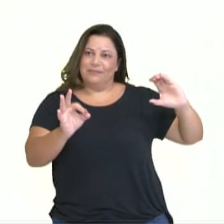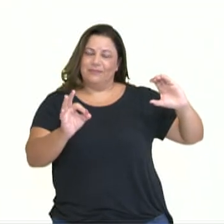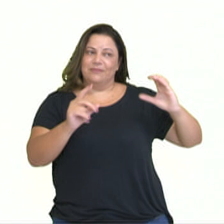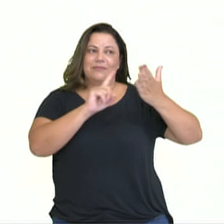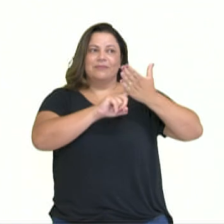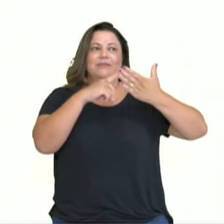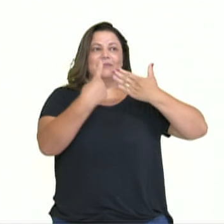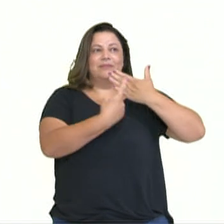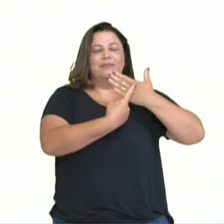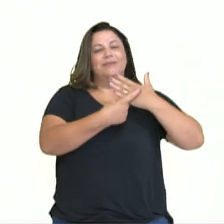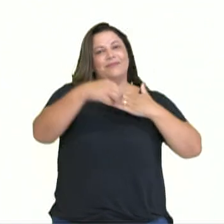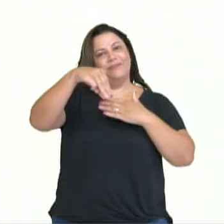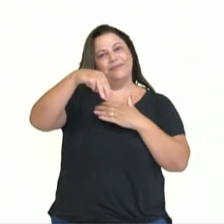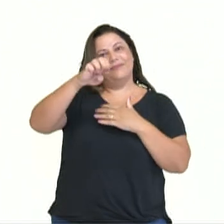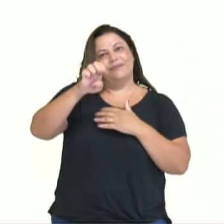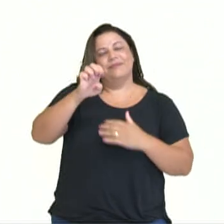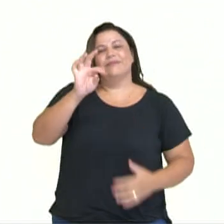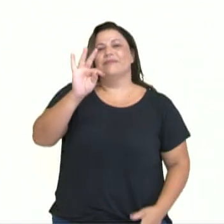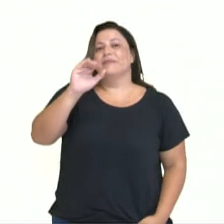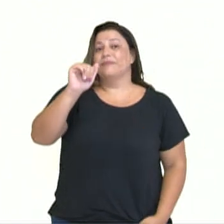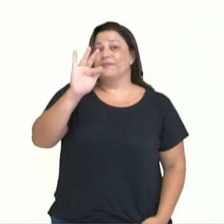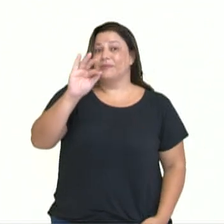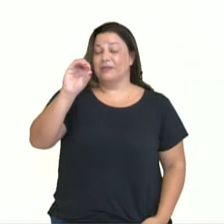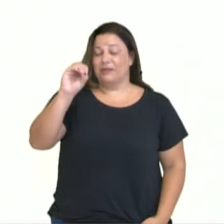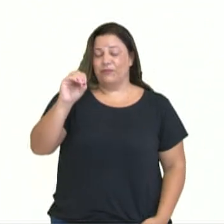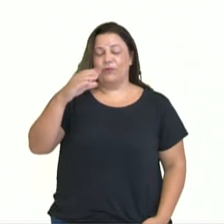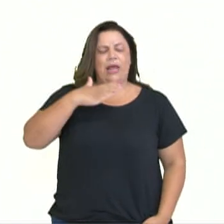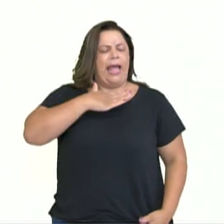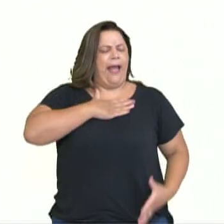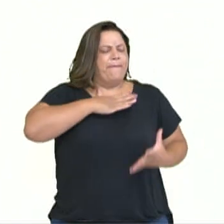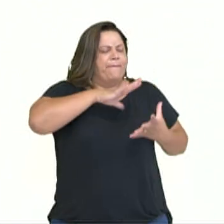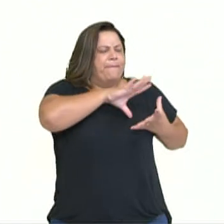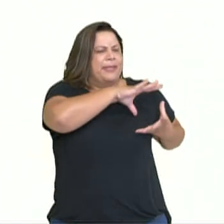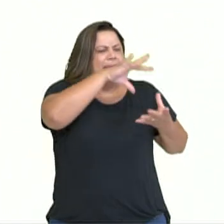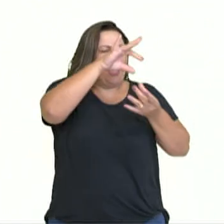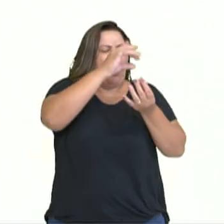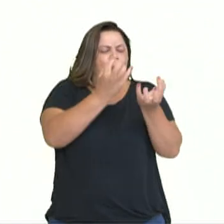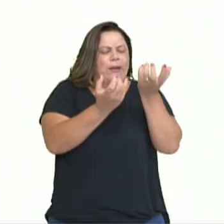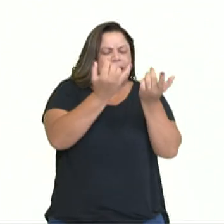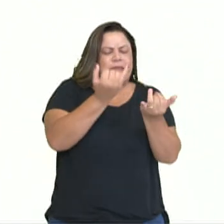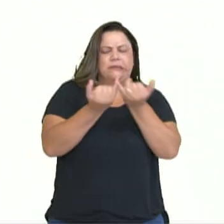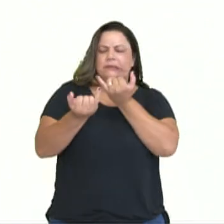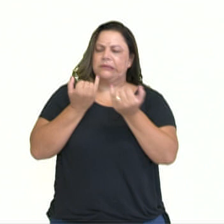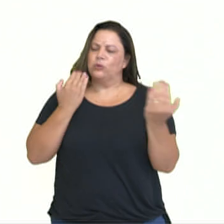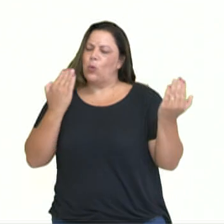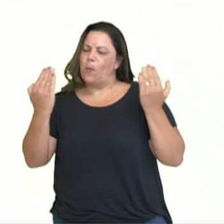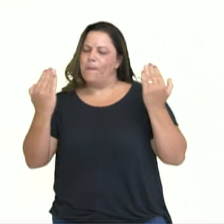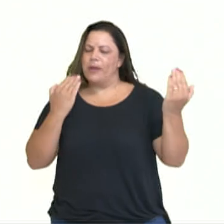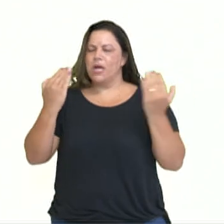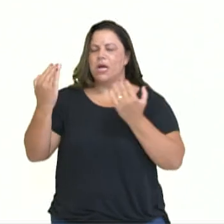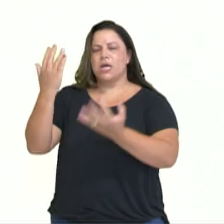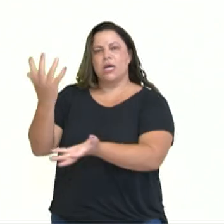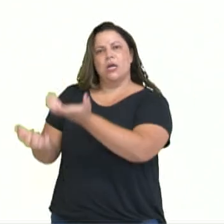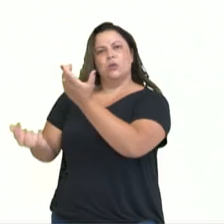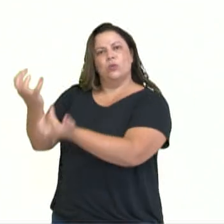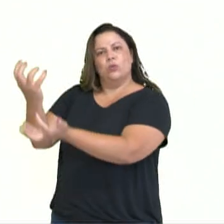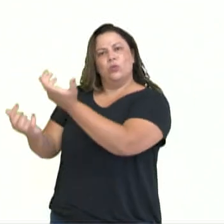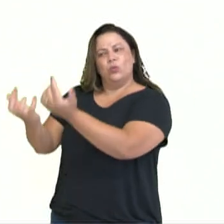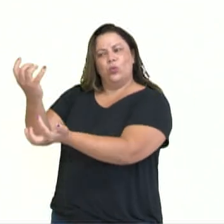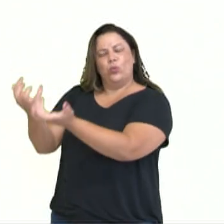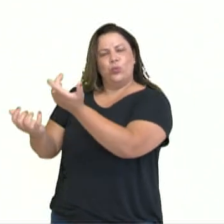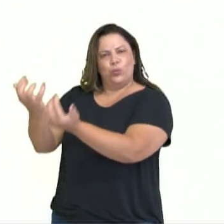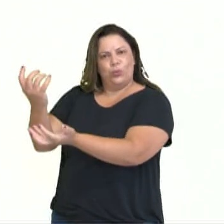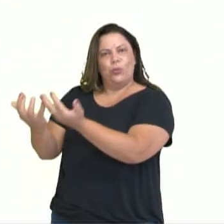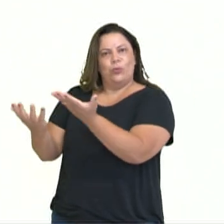aqui, ó, minha alma ardente é uma fogueira acesa, é uma comparação. Ela está comparando, né, o que a alma sente com